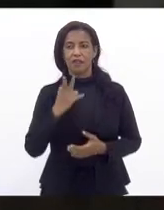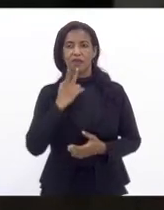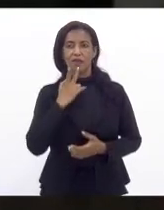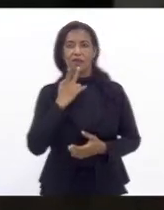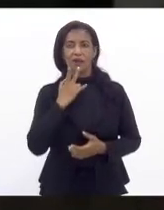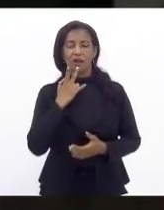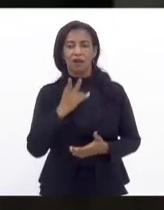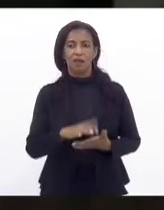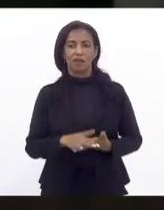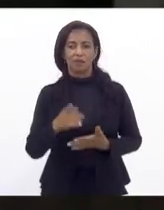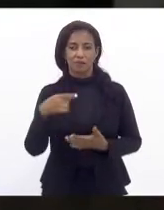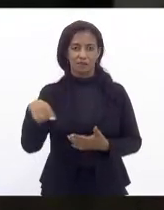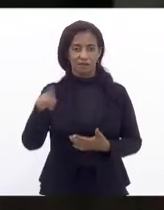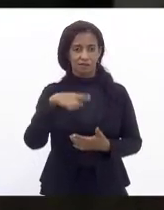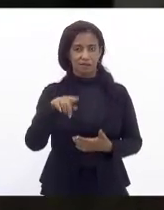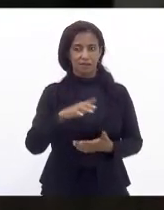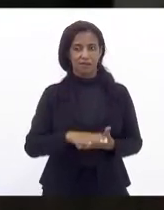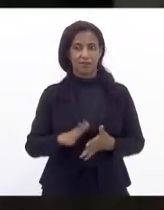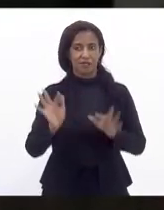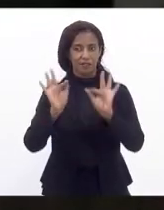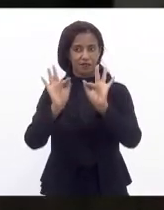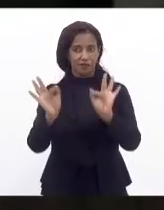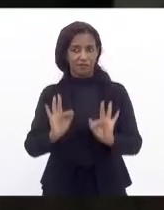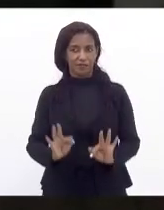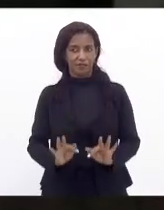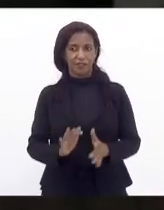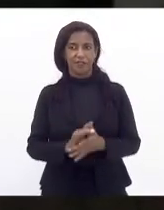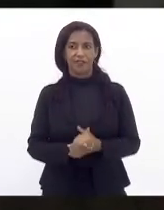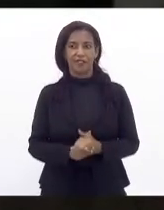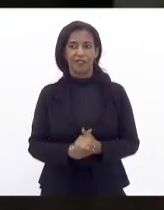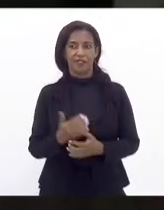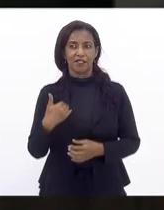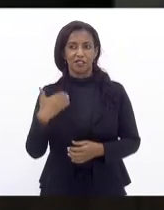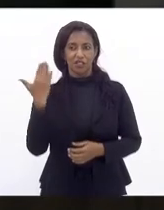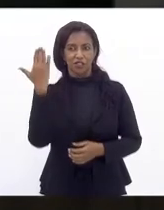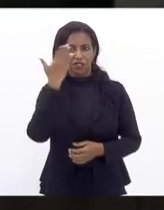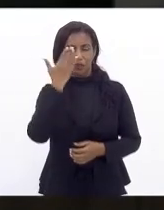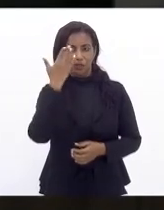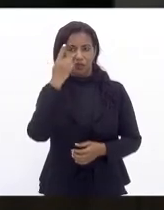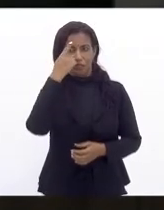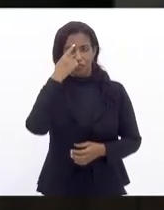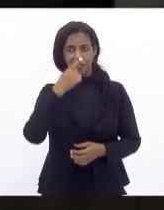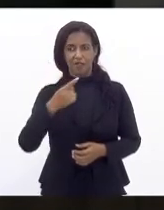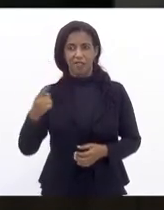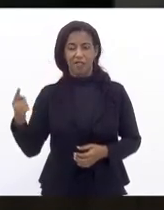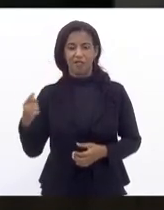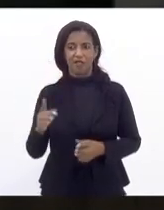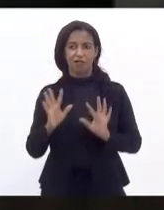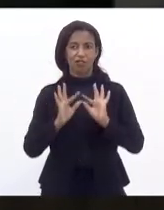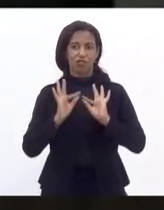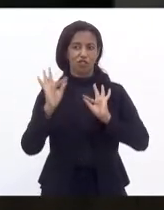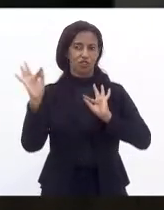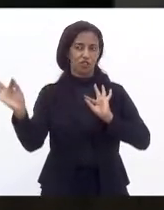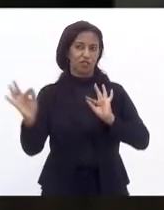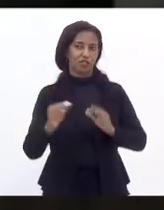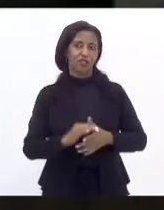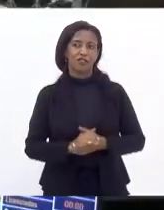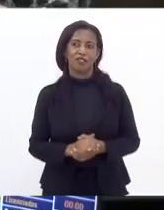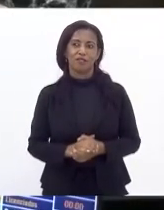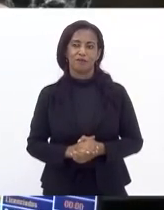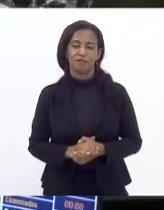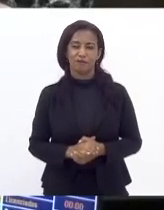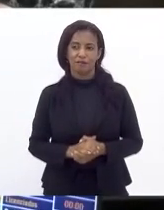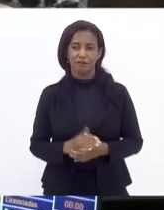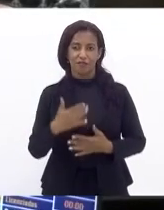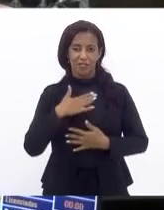vão ter a felicidade de não me ver na próxima semana. Estarei distante. Vai